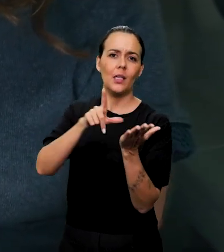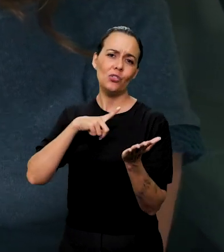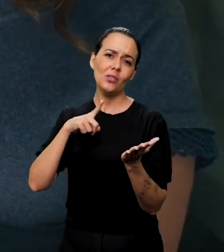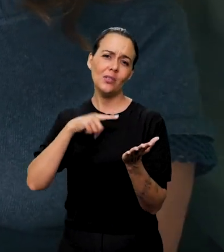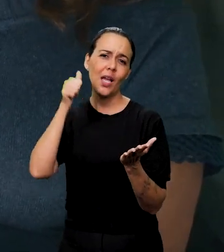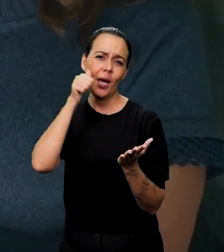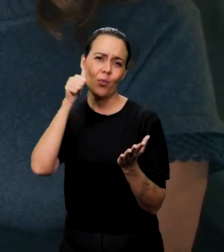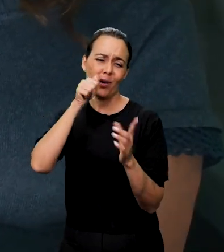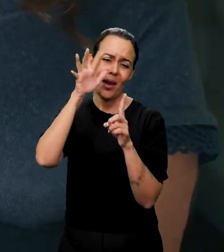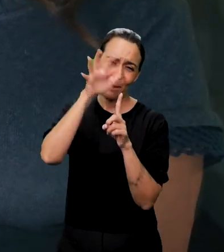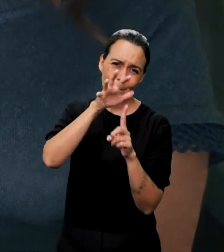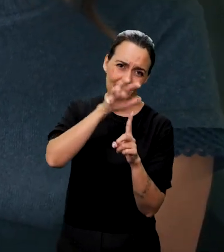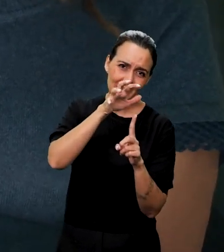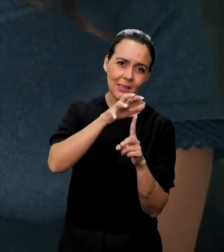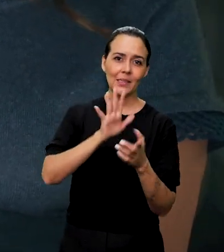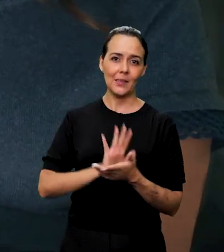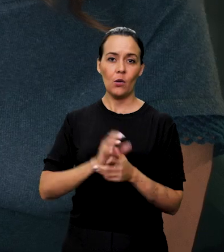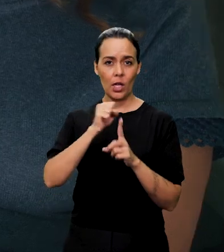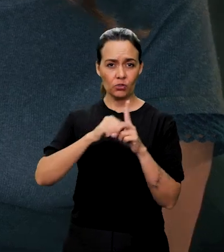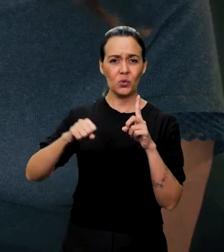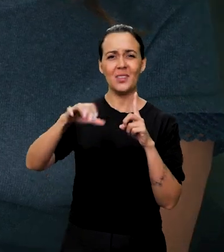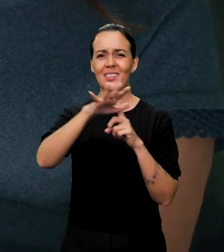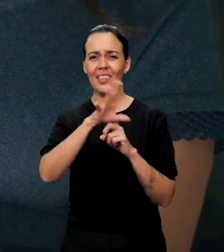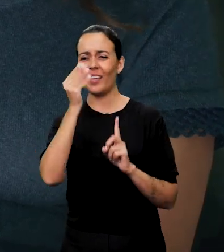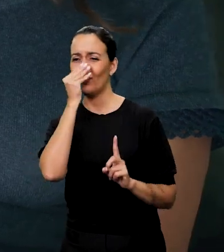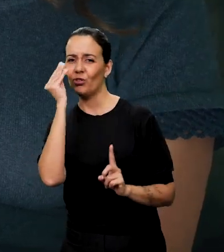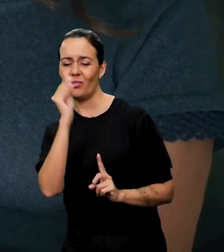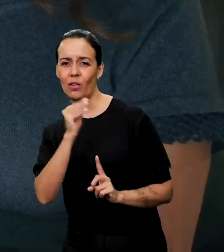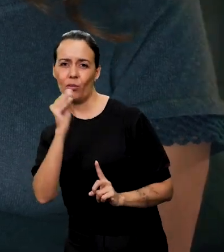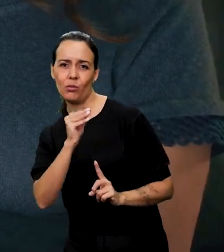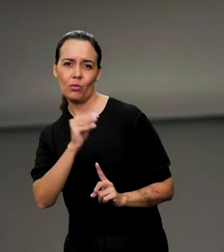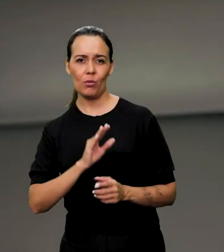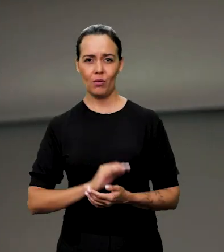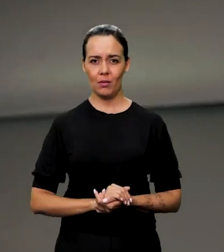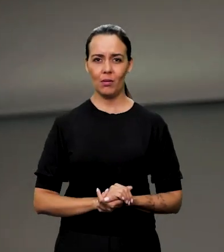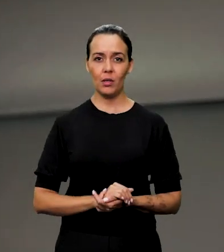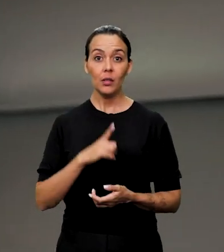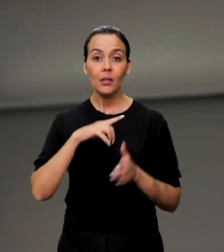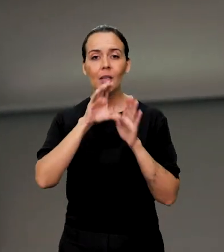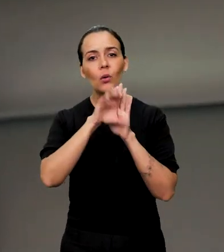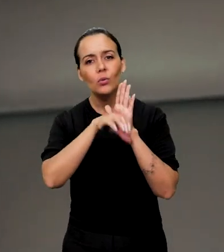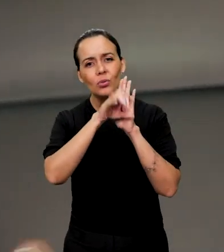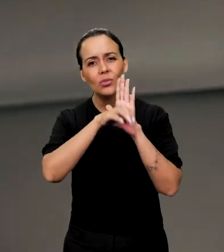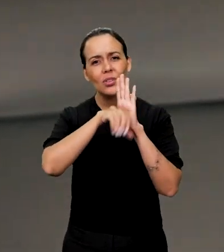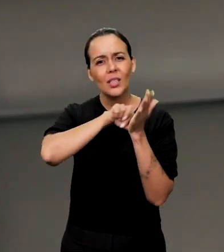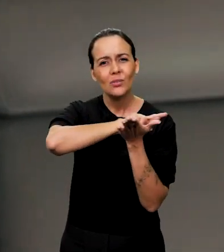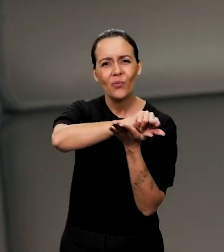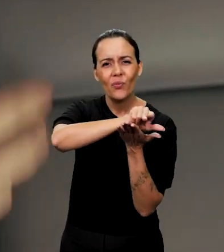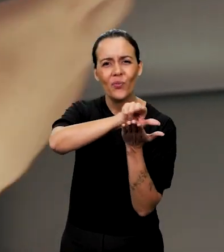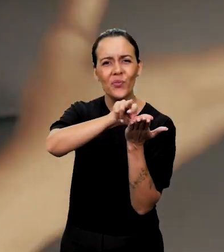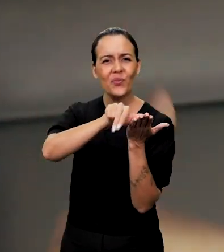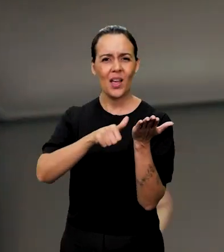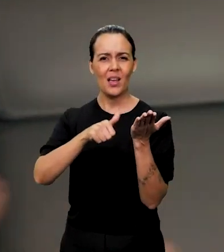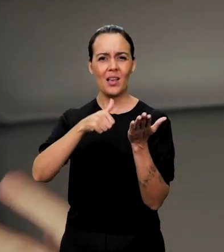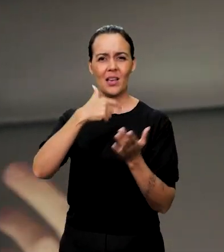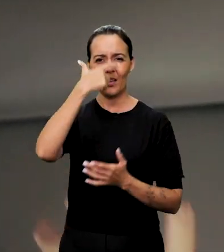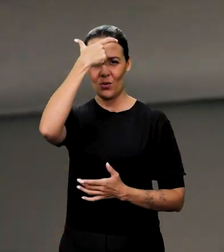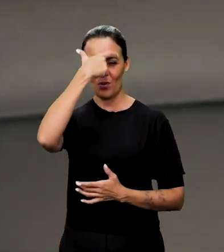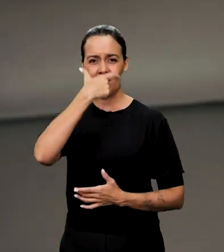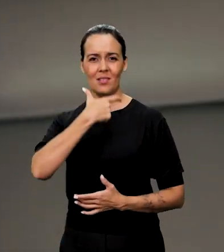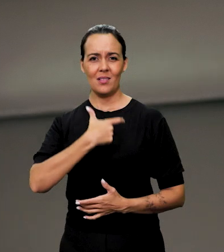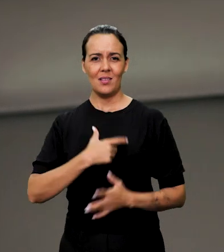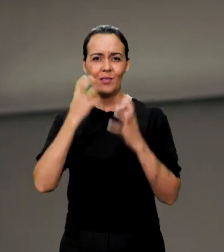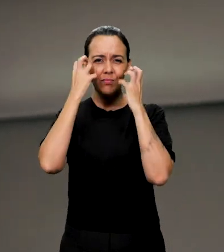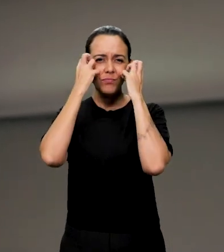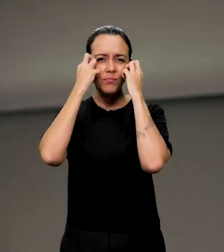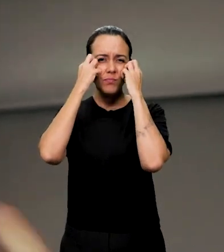pressões da invisibilidade social dessa fase, que tem esse conceito, né, dessa decadência da imagem, do envelhecimento, do